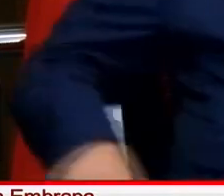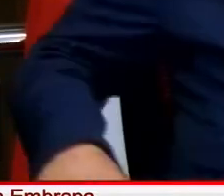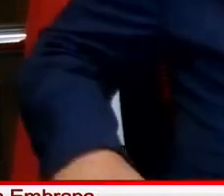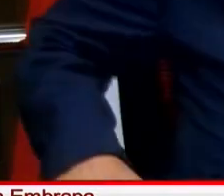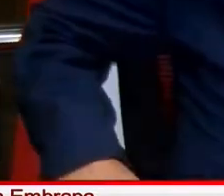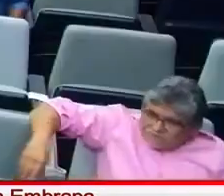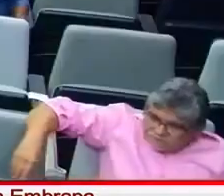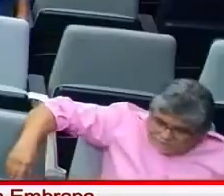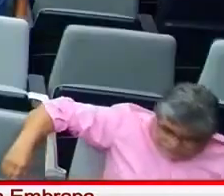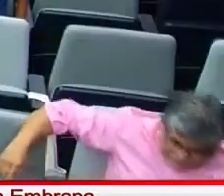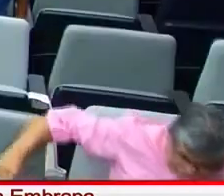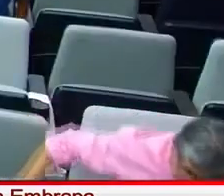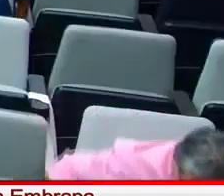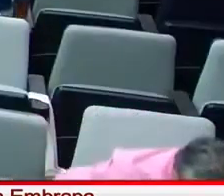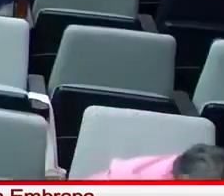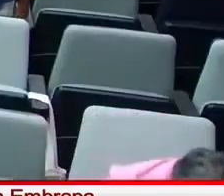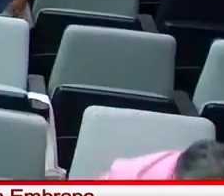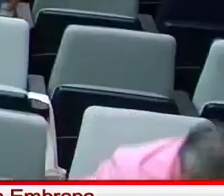nacional